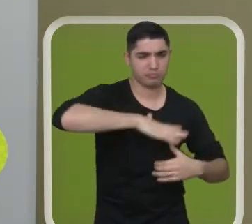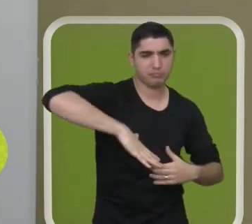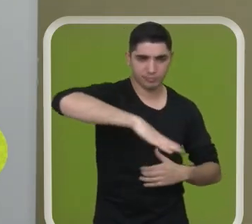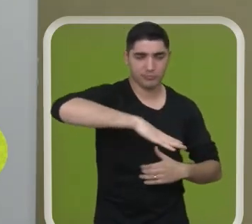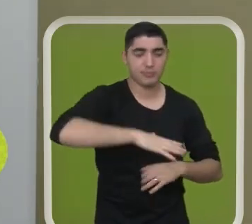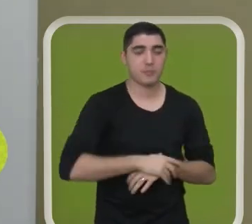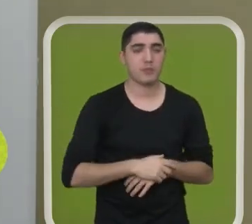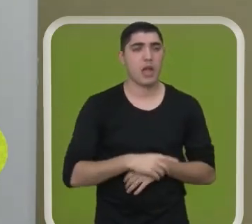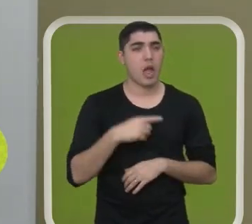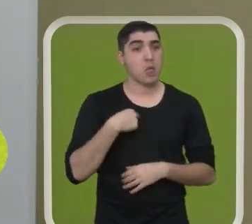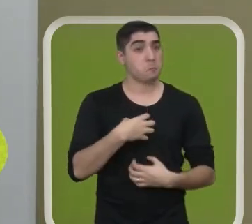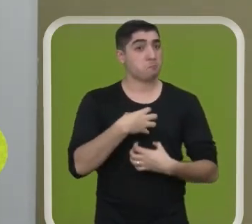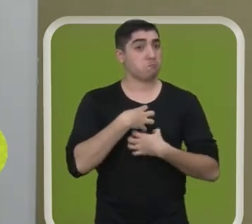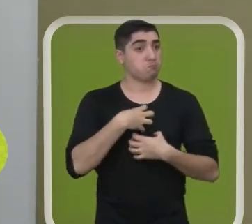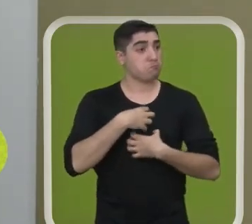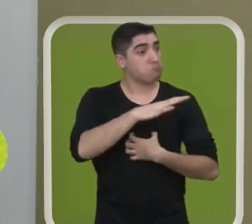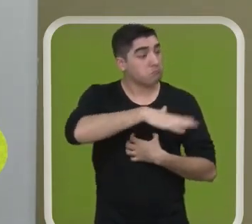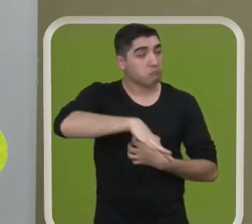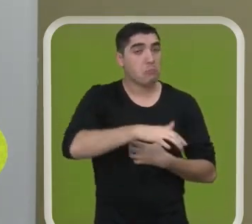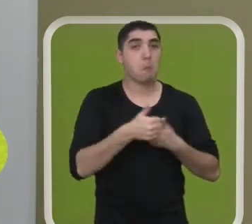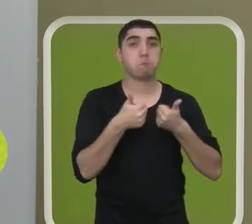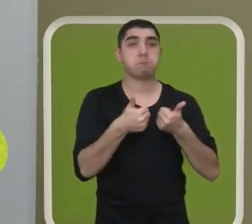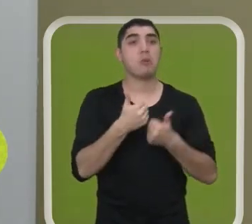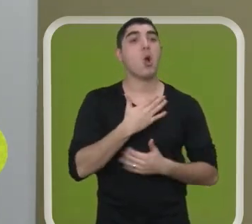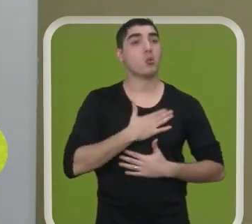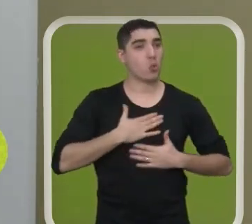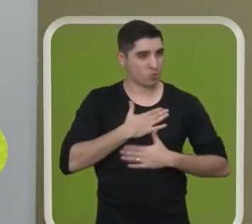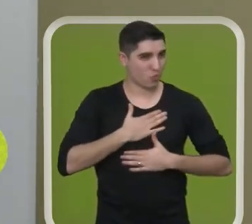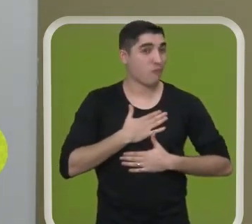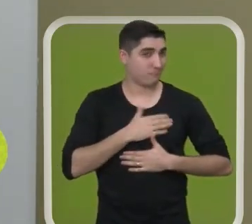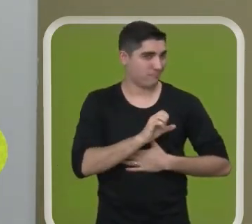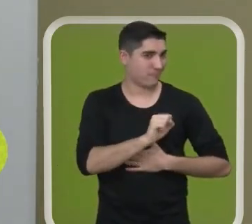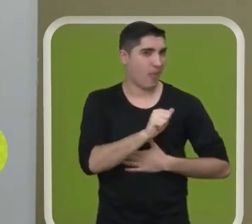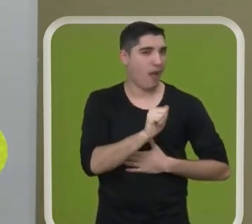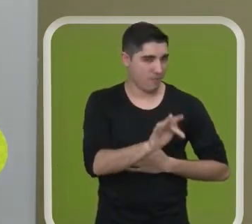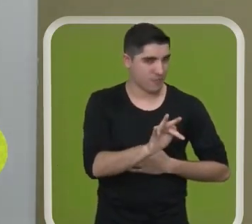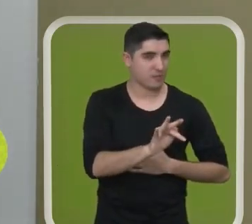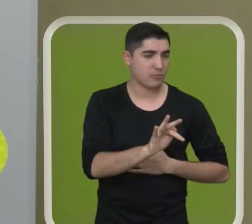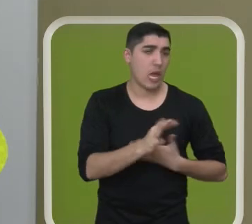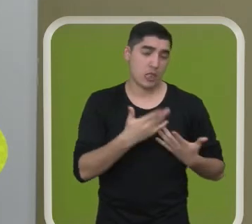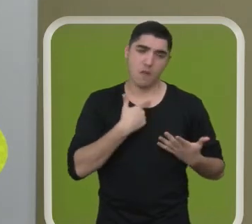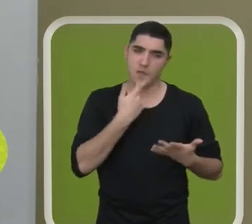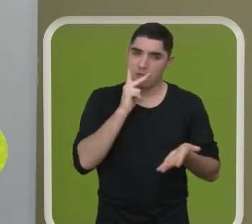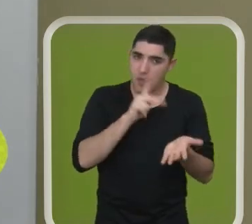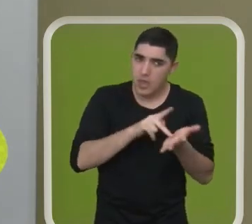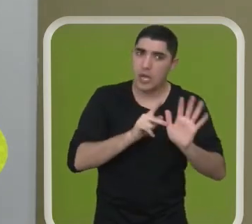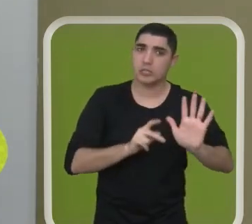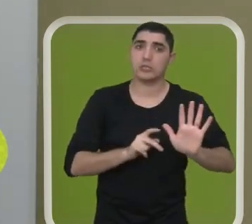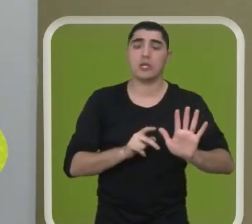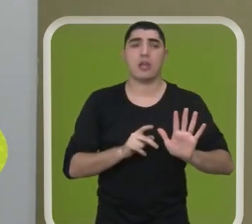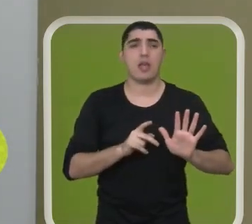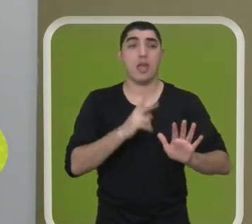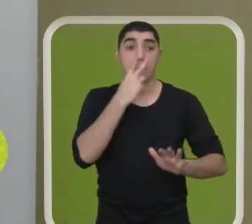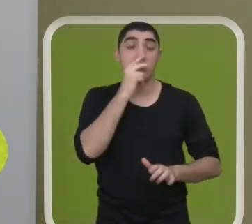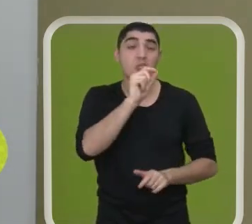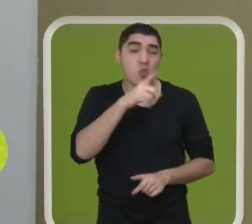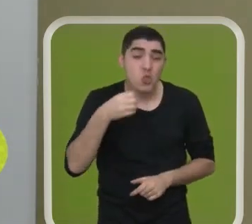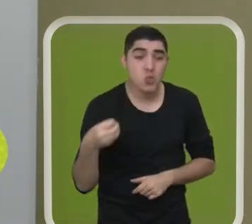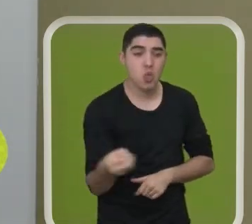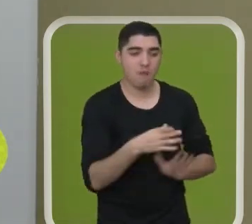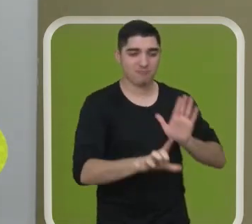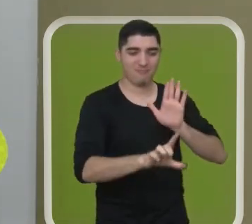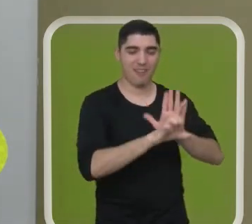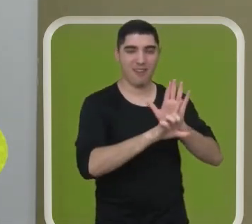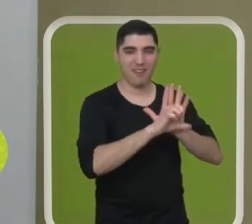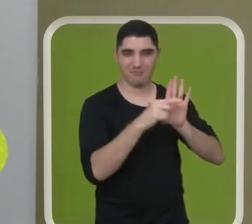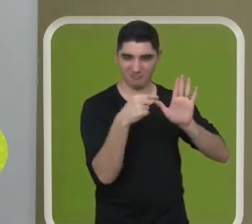eu senti um clima muito favorável. Eu volto a dizer, eu acho que é uma inovação legislativa que